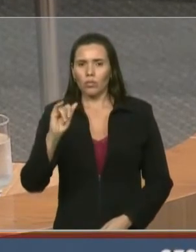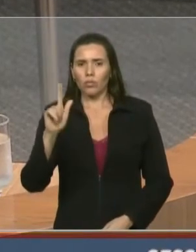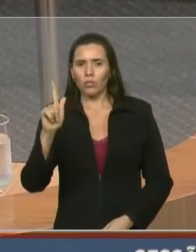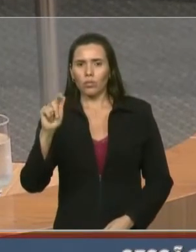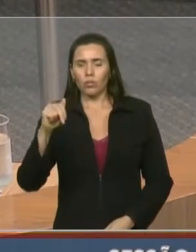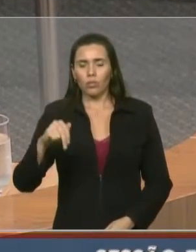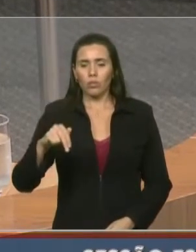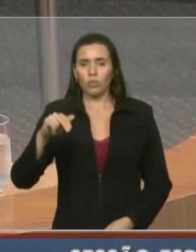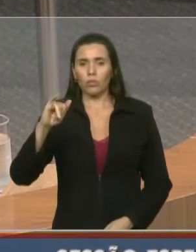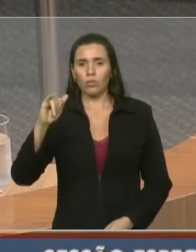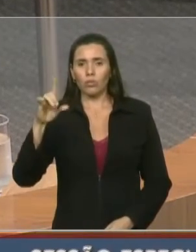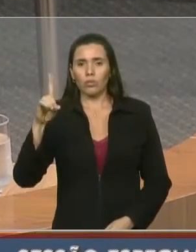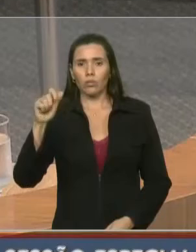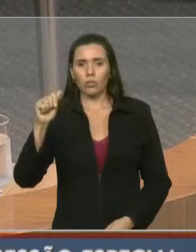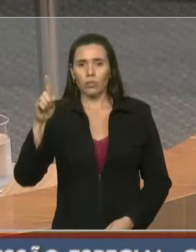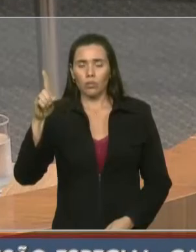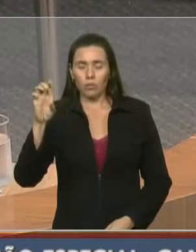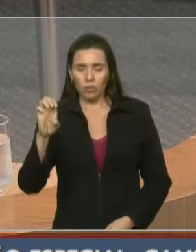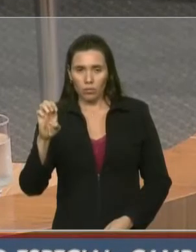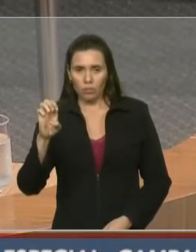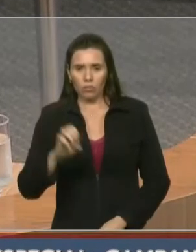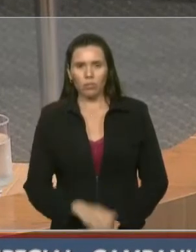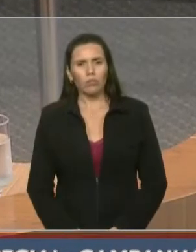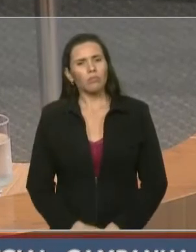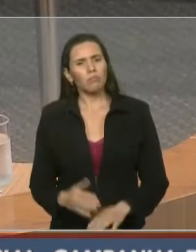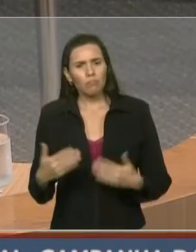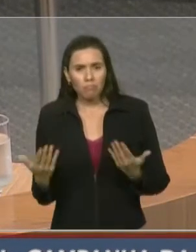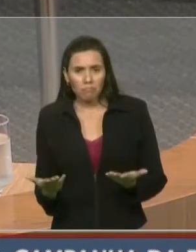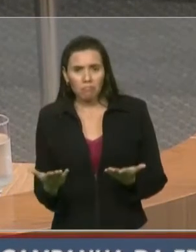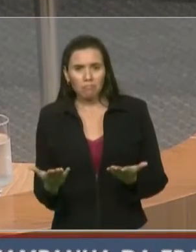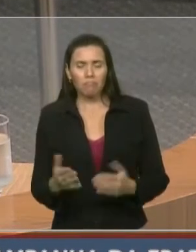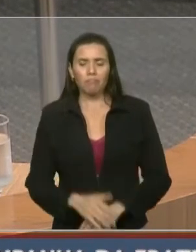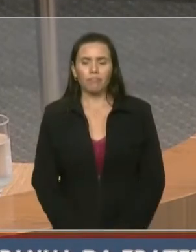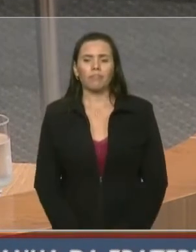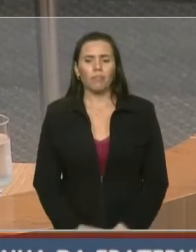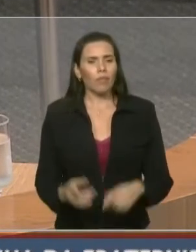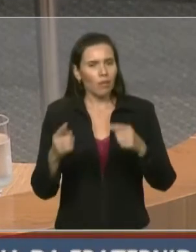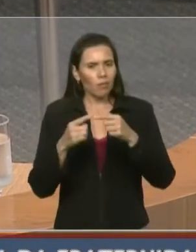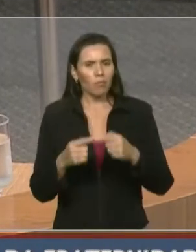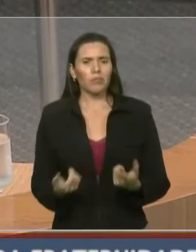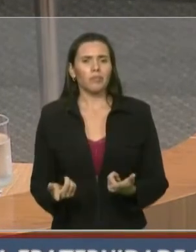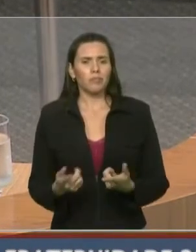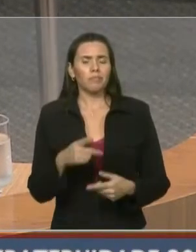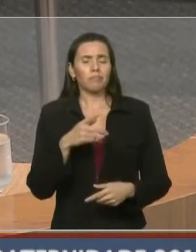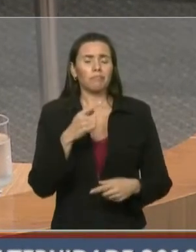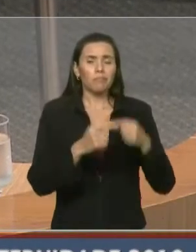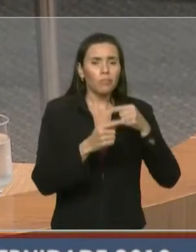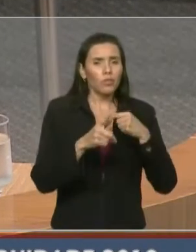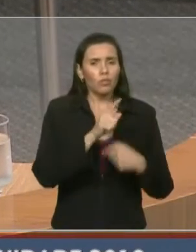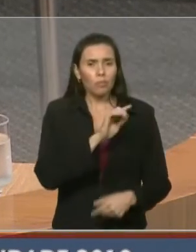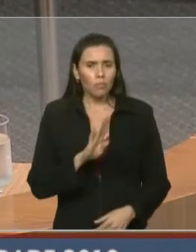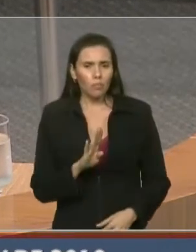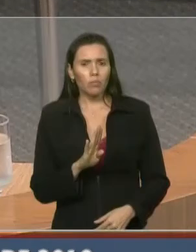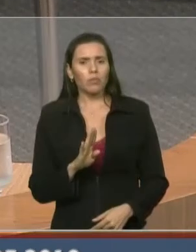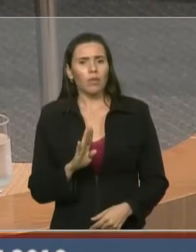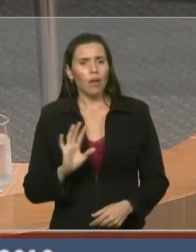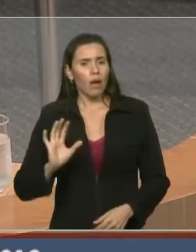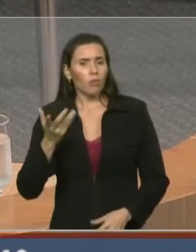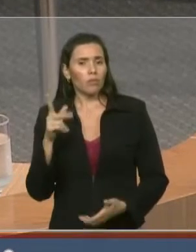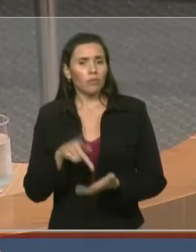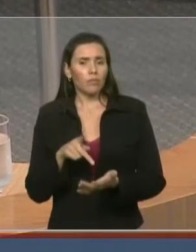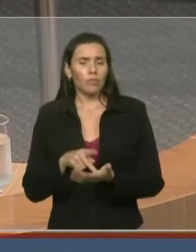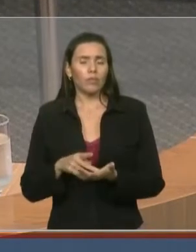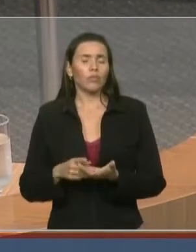Ora, exatamente quando nós estamos discutindo a questão das políticas públicas, da efetivação de políticas públicas, nós estamos